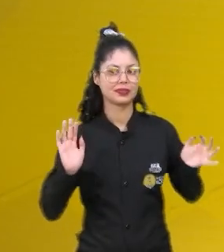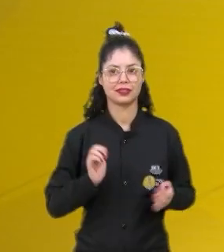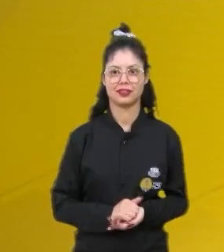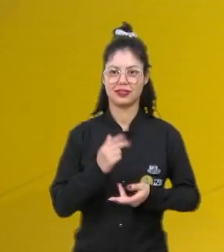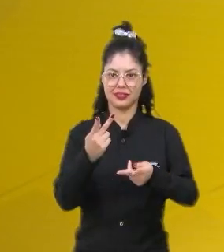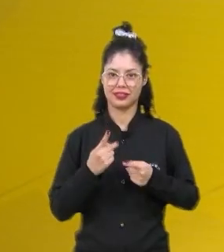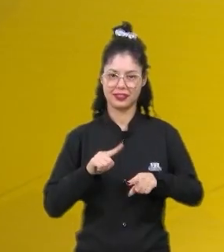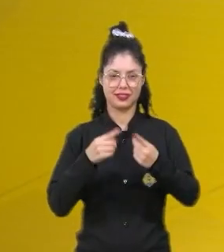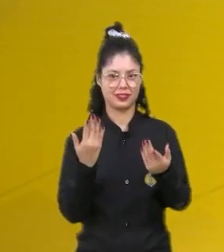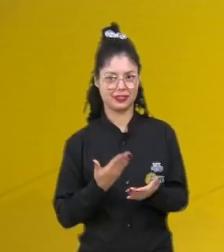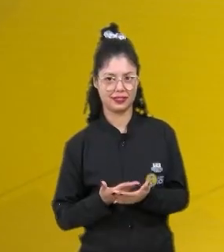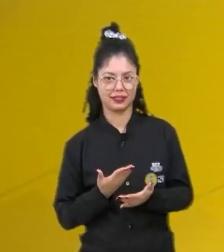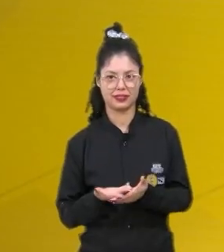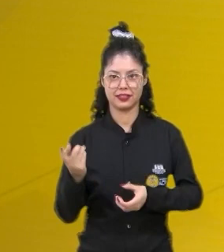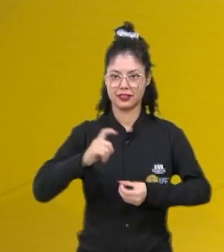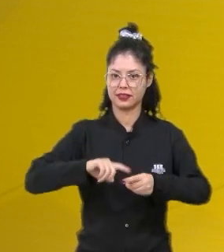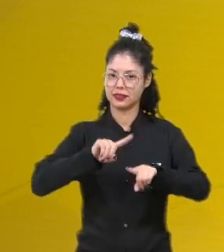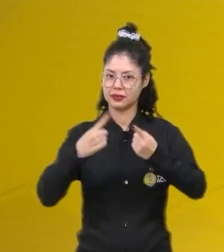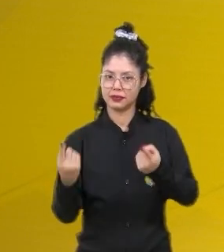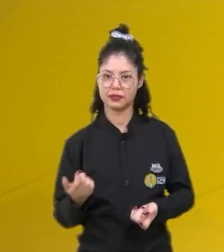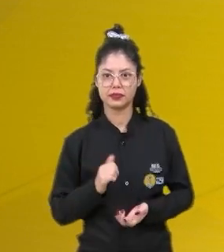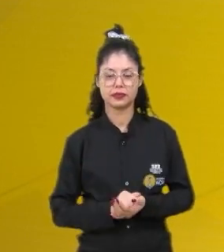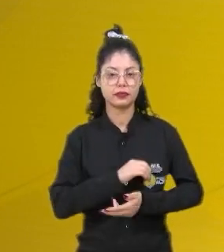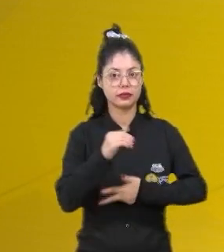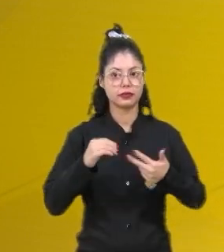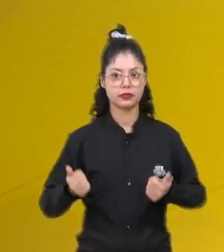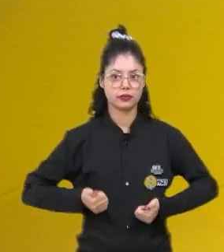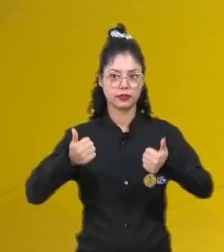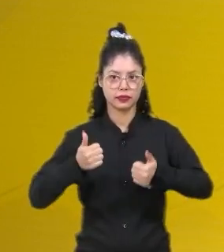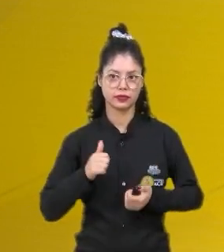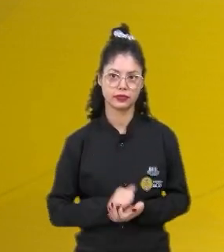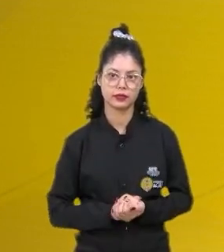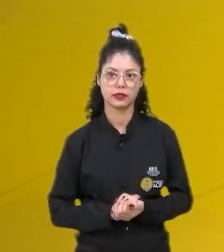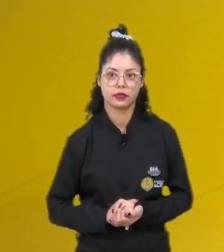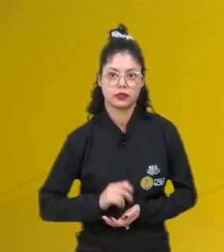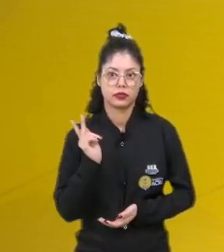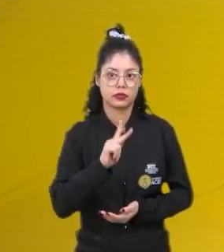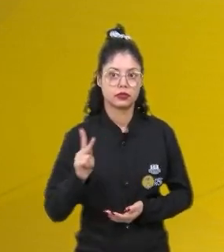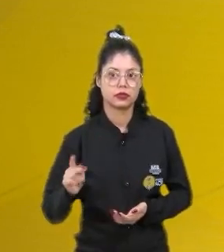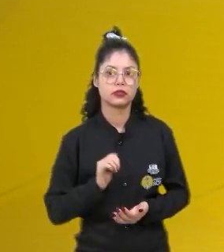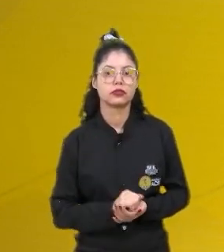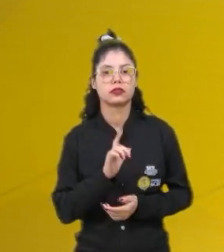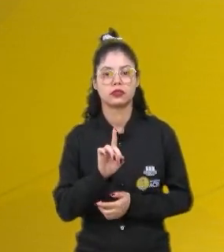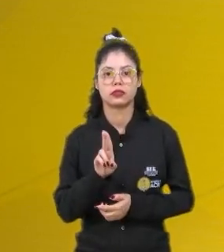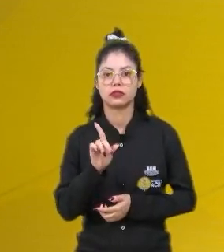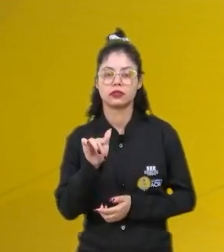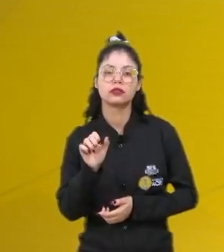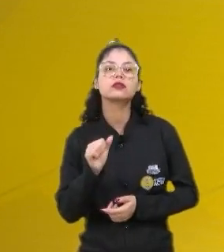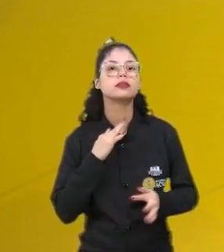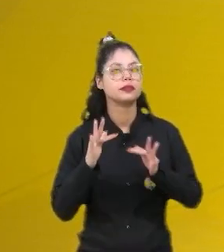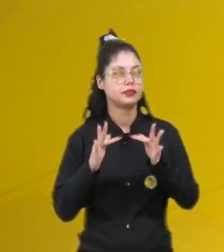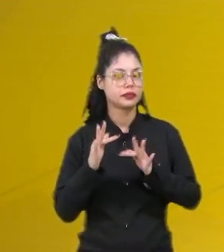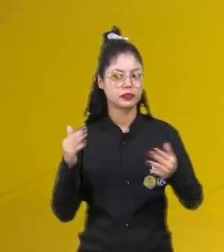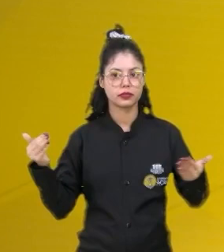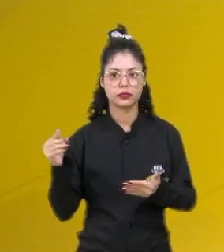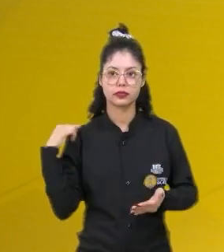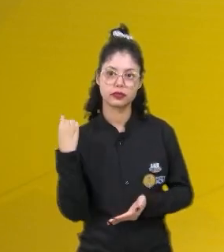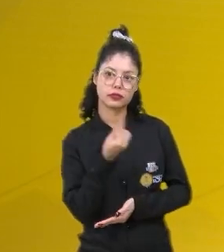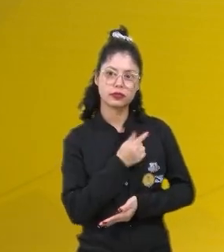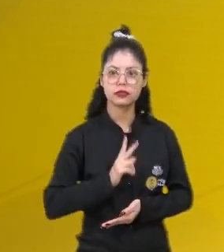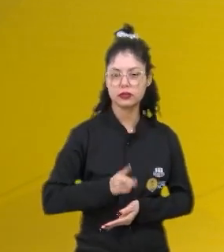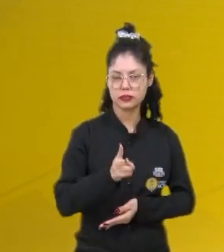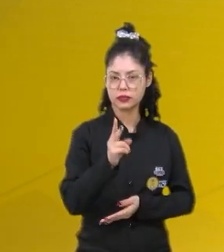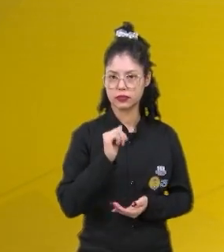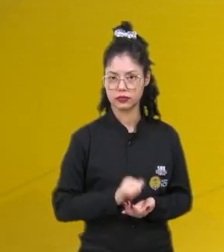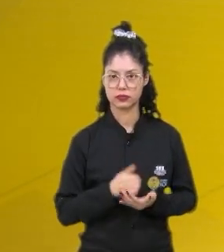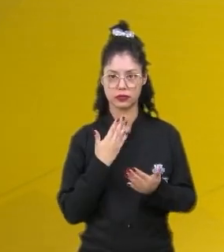Olá! Seja bem-vindo de volta a mais uma aula do Pré-ENEM Legal. Sou o professor Douglas, professor de Física, e hoje vamos dar